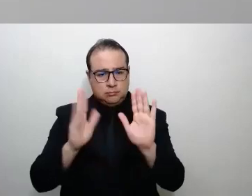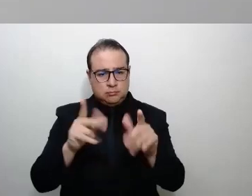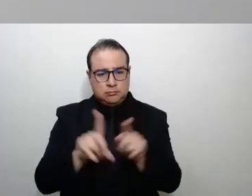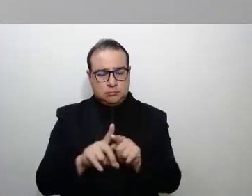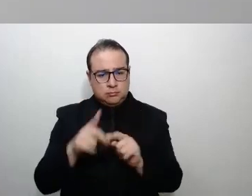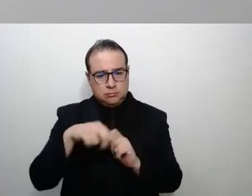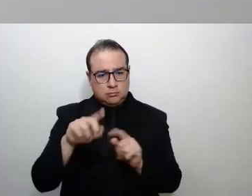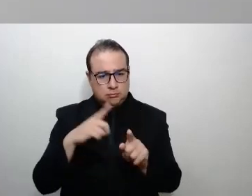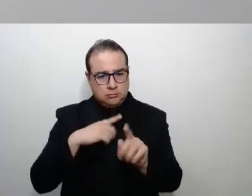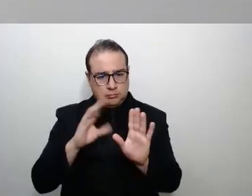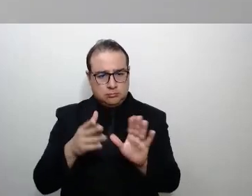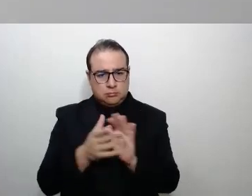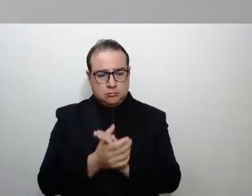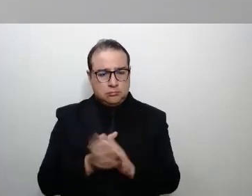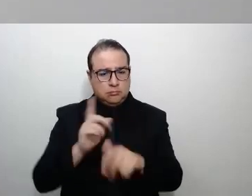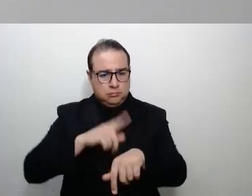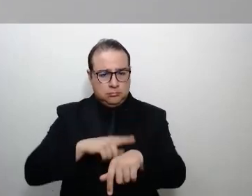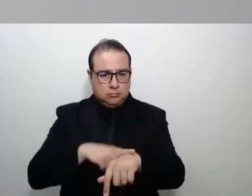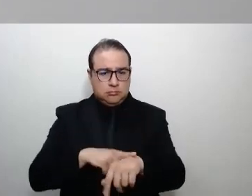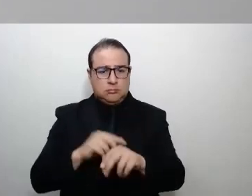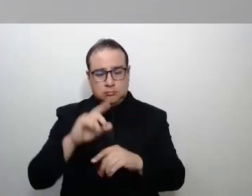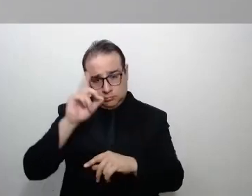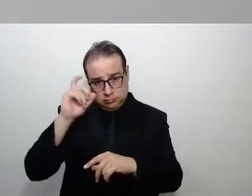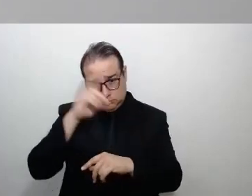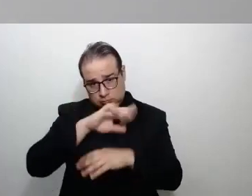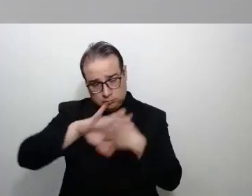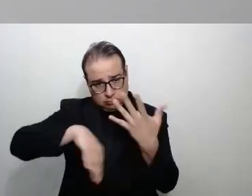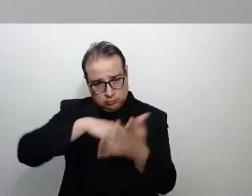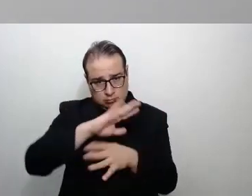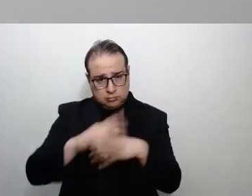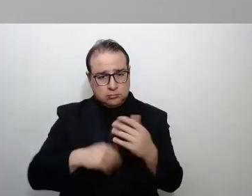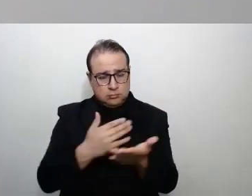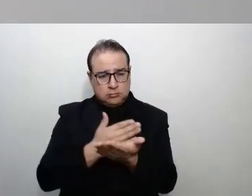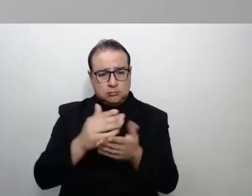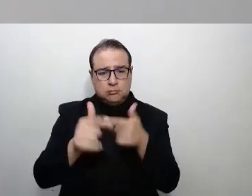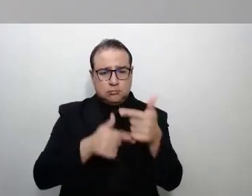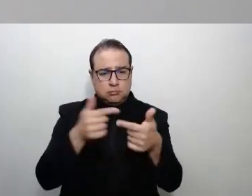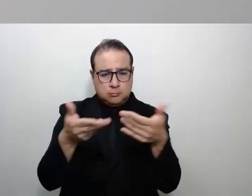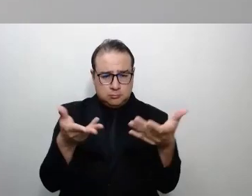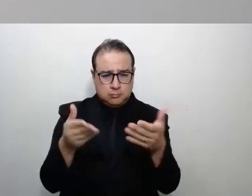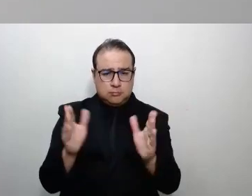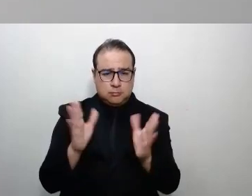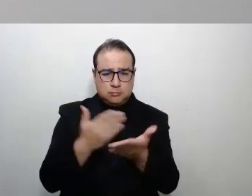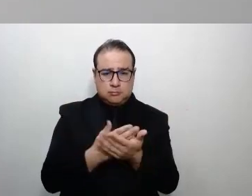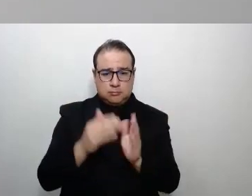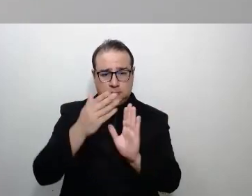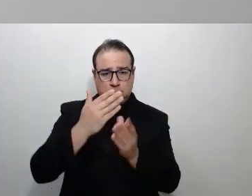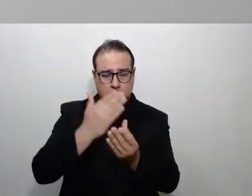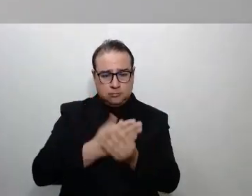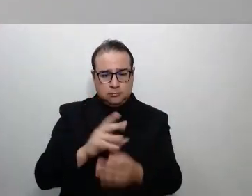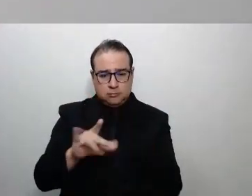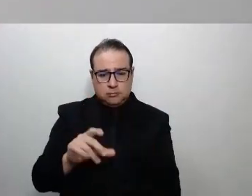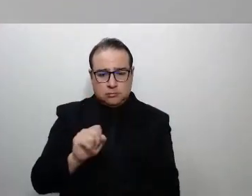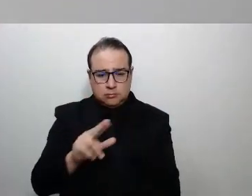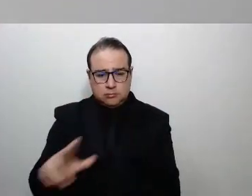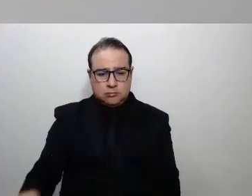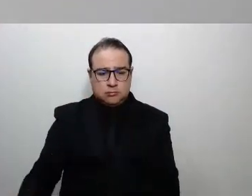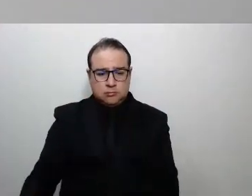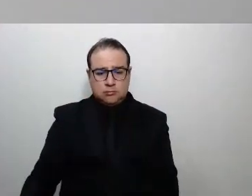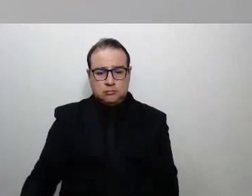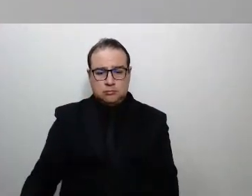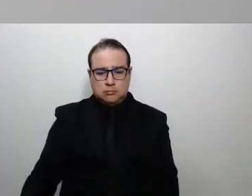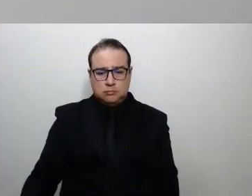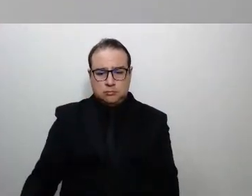estamos ali no momento muito turbulento Começamos do nosso trabalho no meio do processo eleitoral processo